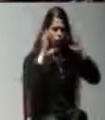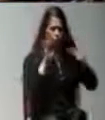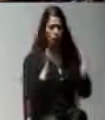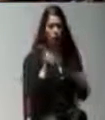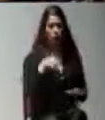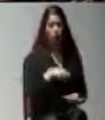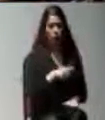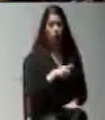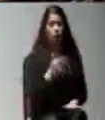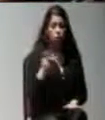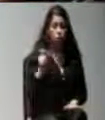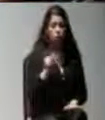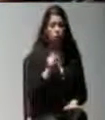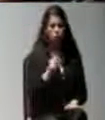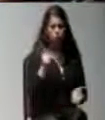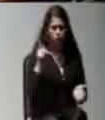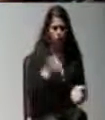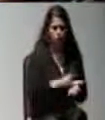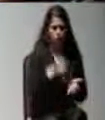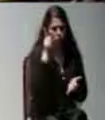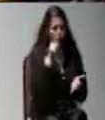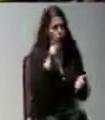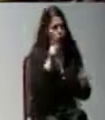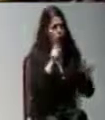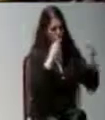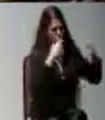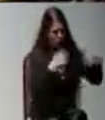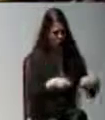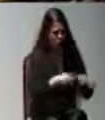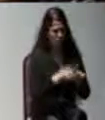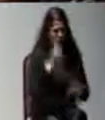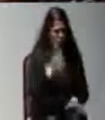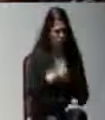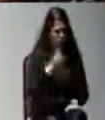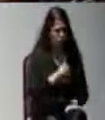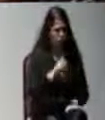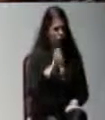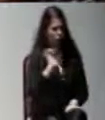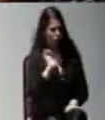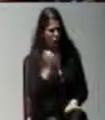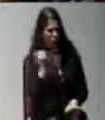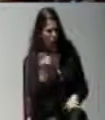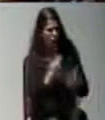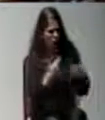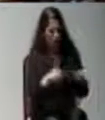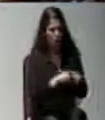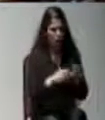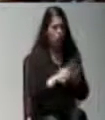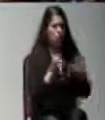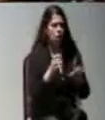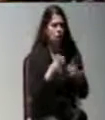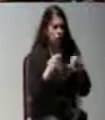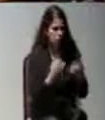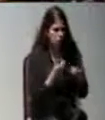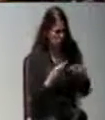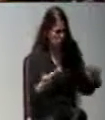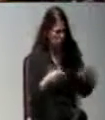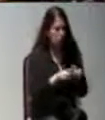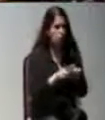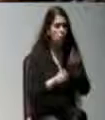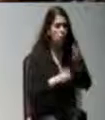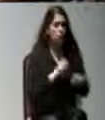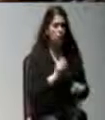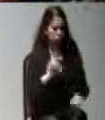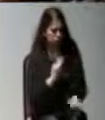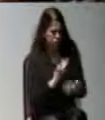É verdadeira para demandas de direitos étnicos e liberdade sexual, como é para as demandas sexuais